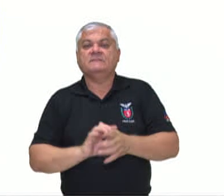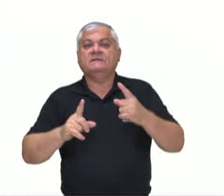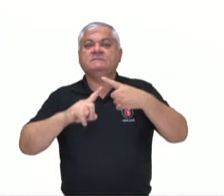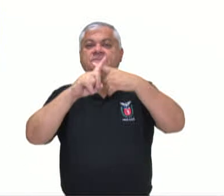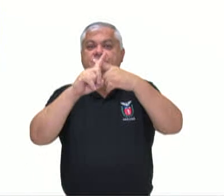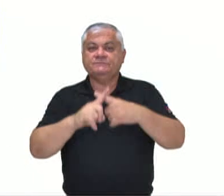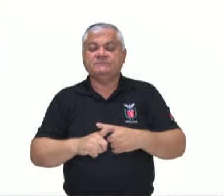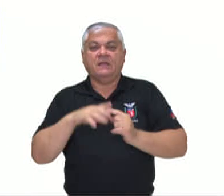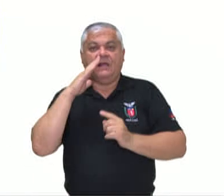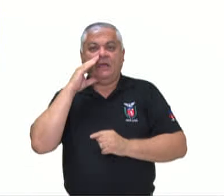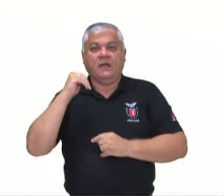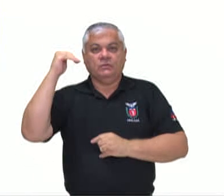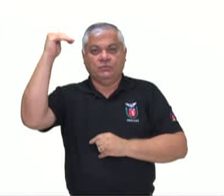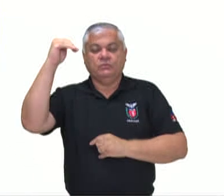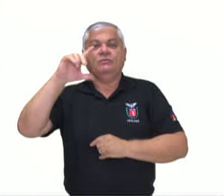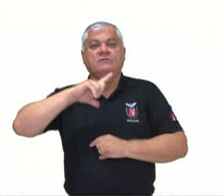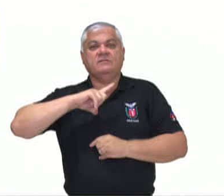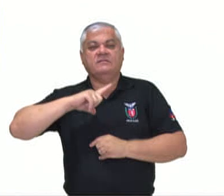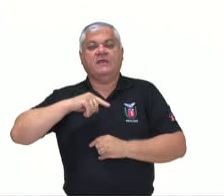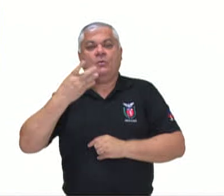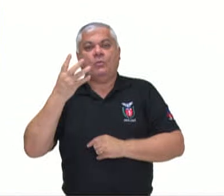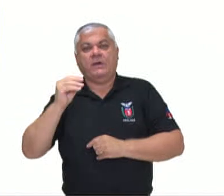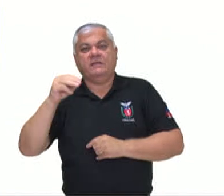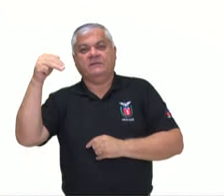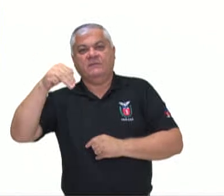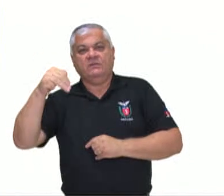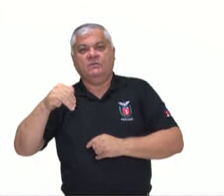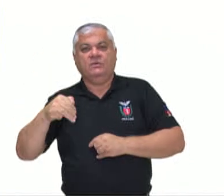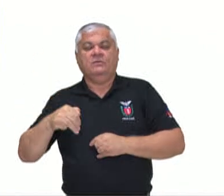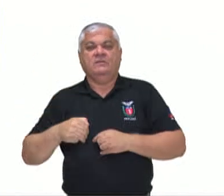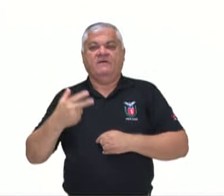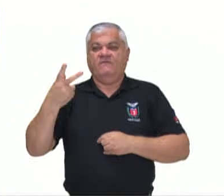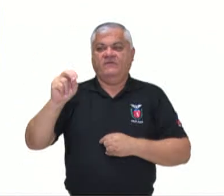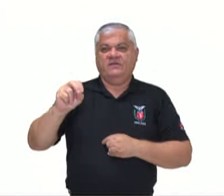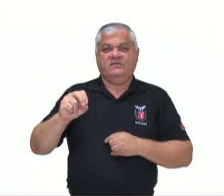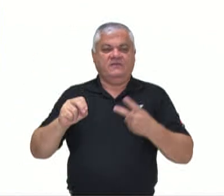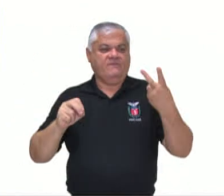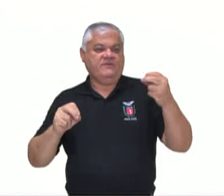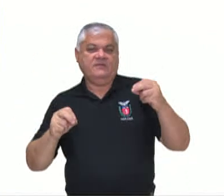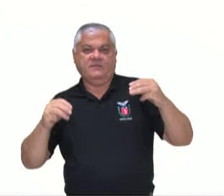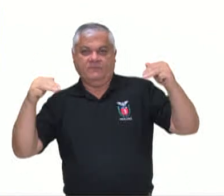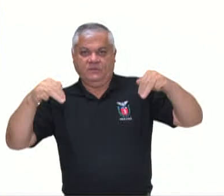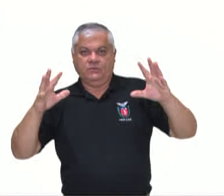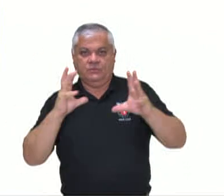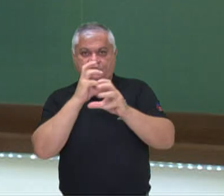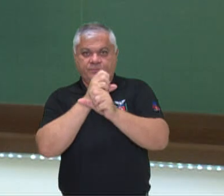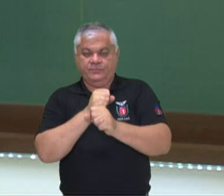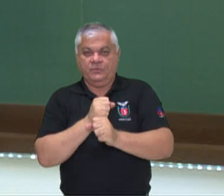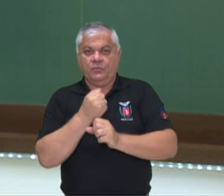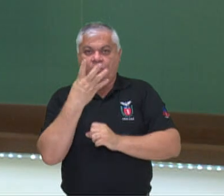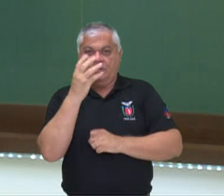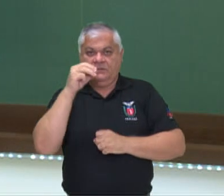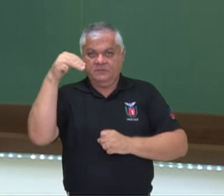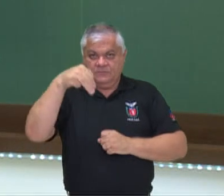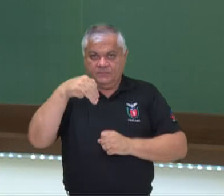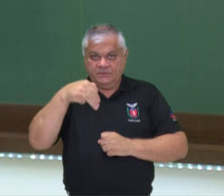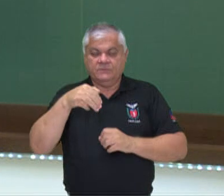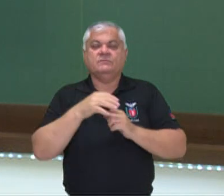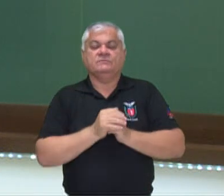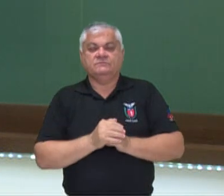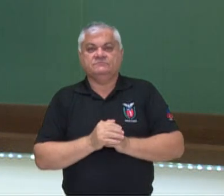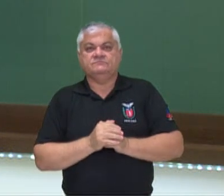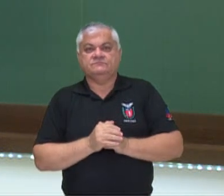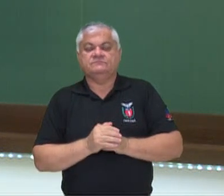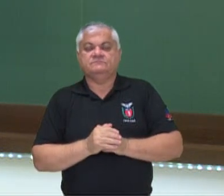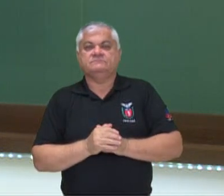categoria adulto ocorrem em 40 minutos, 2 tempos de 20, e nas categorias menores, né, os jogos vão diminuindo um